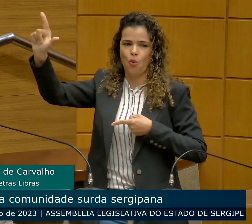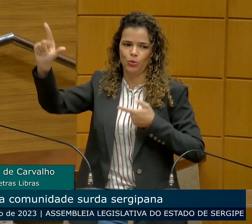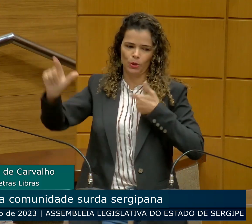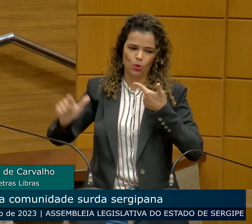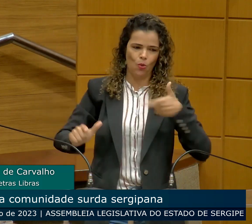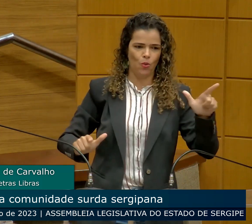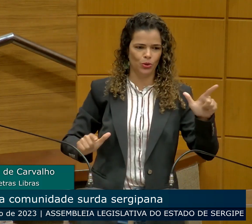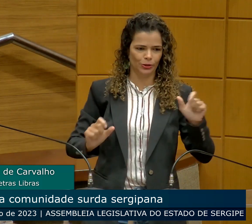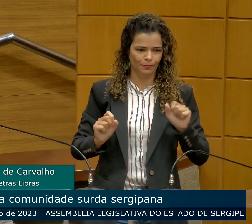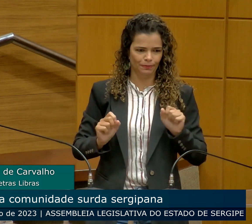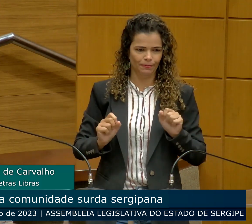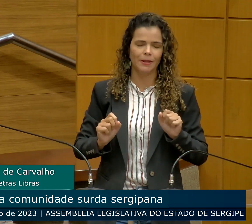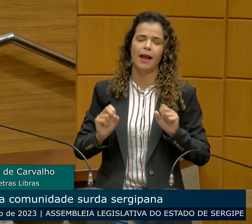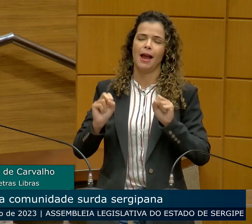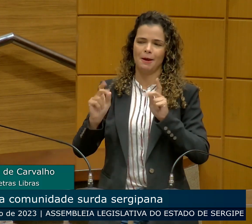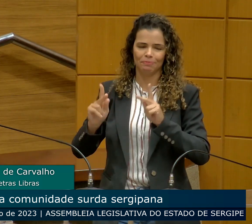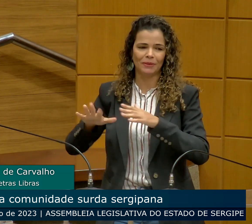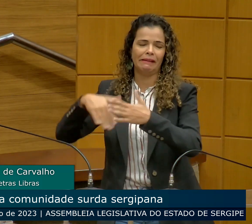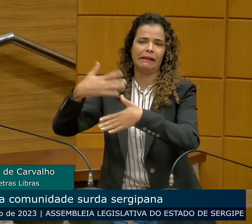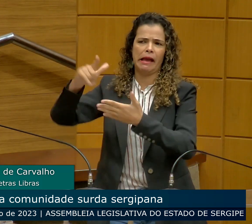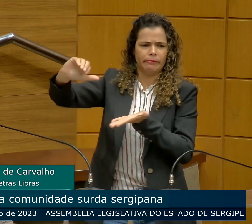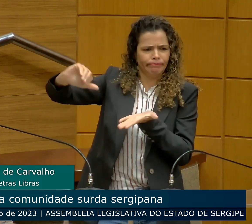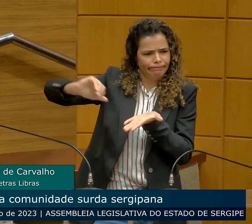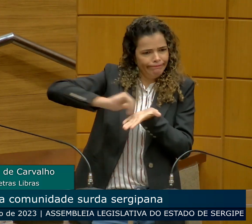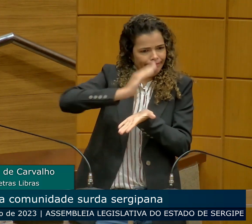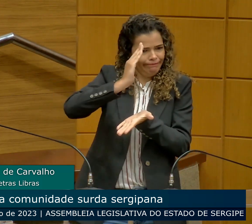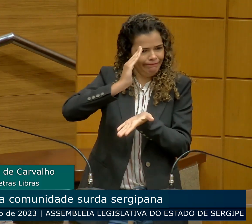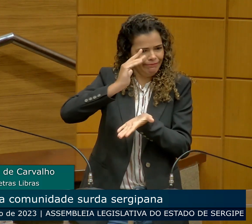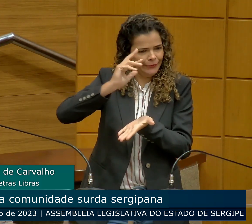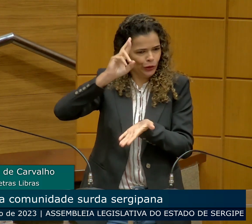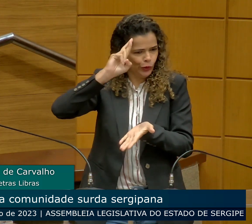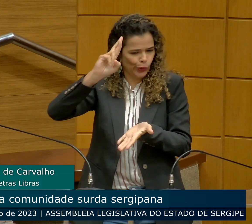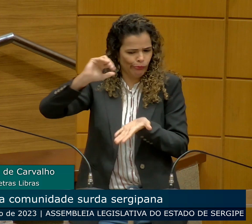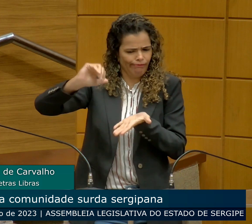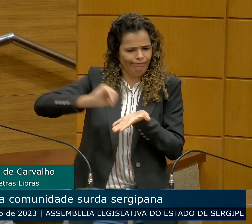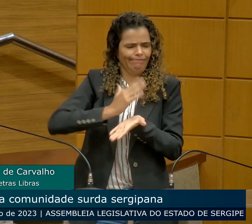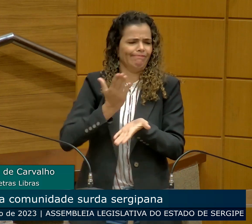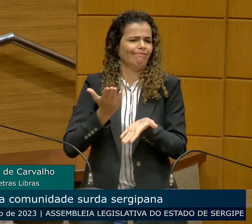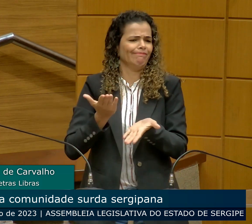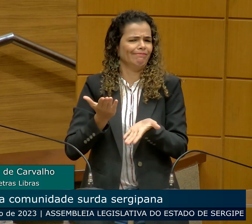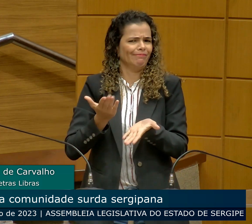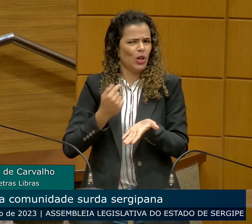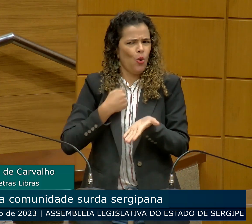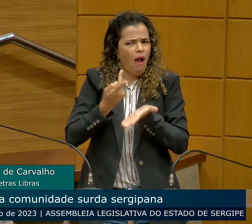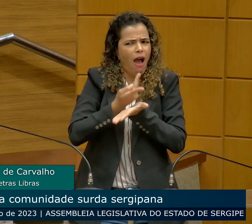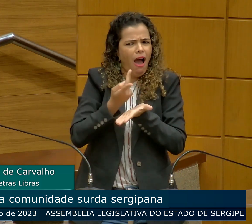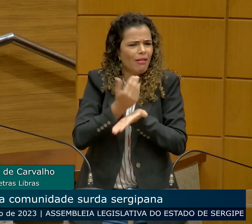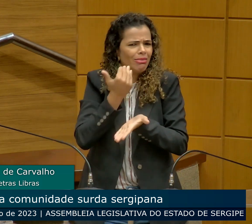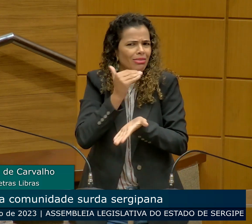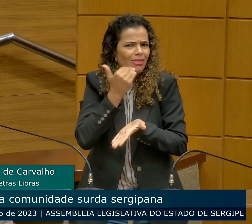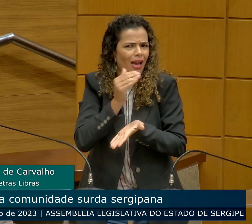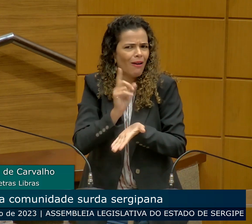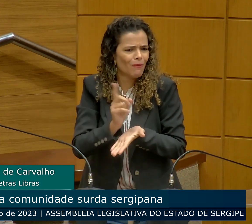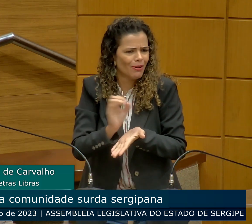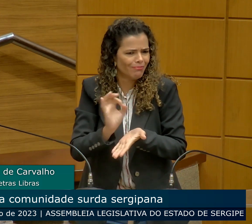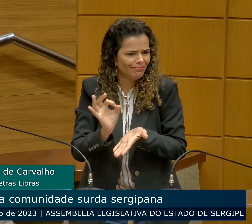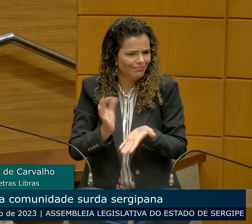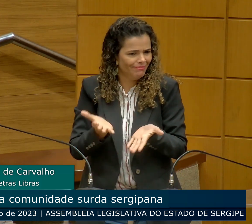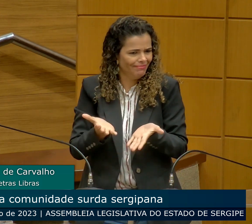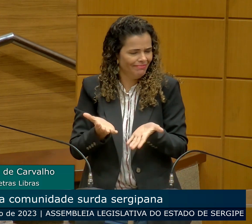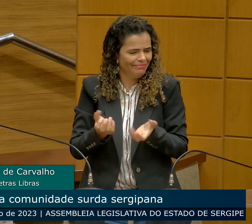meu foco é um, dele é outro, não combinamos, tudo bem. Ok, então o chefe veio,